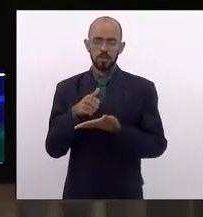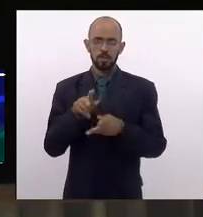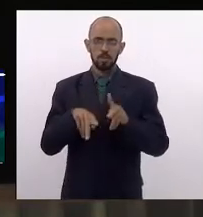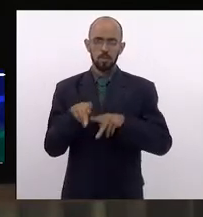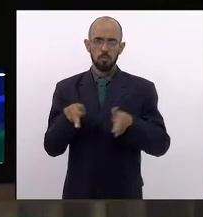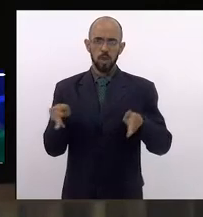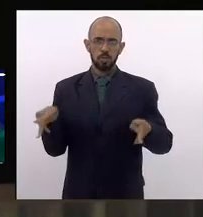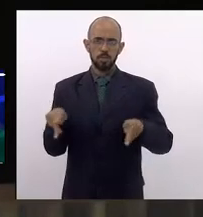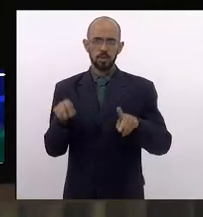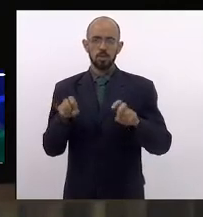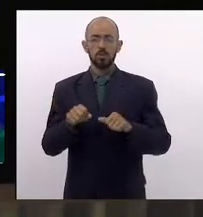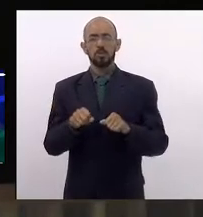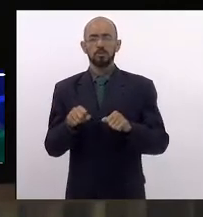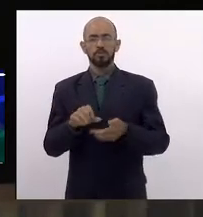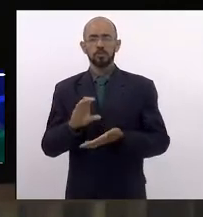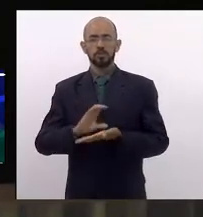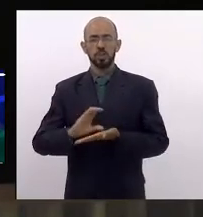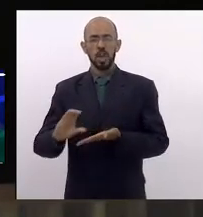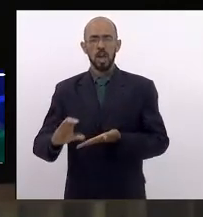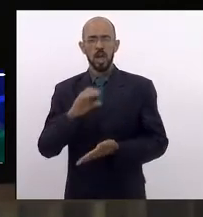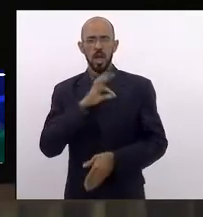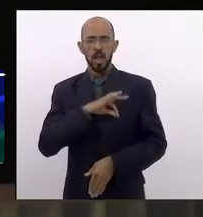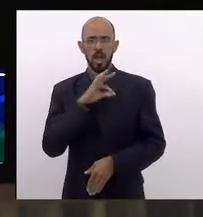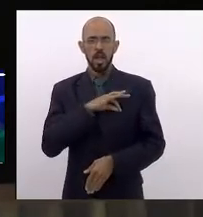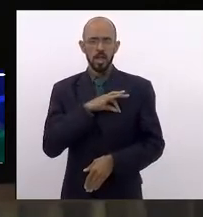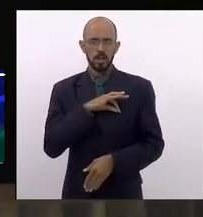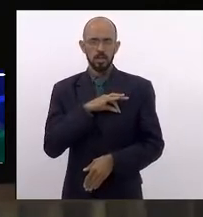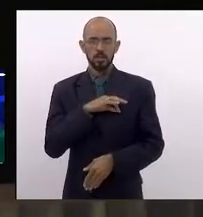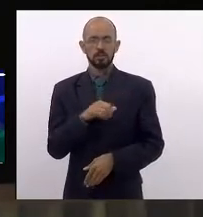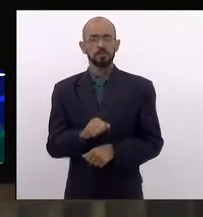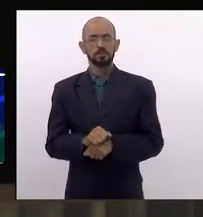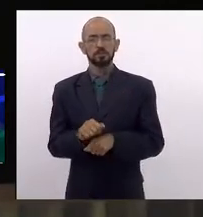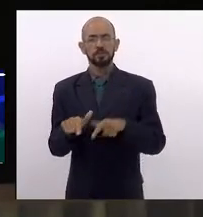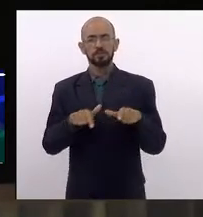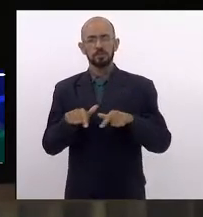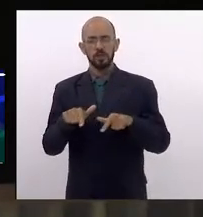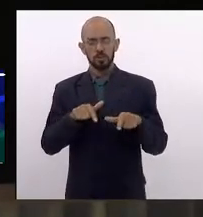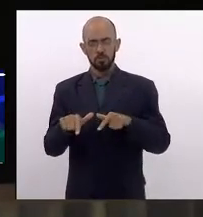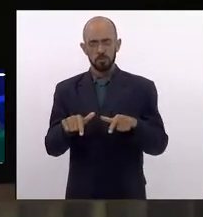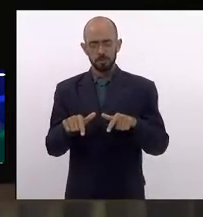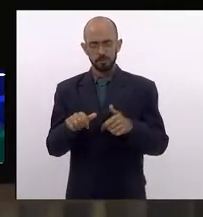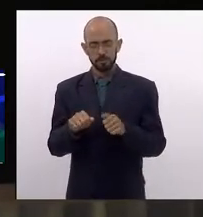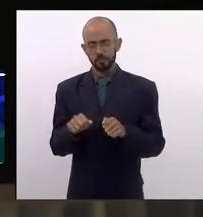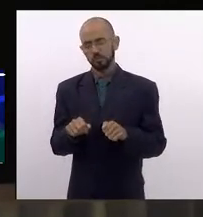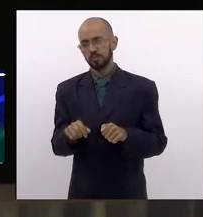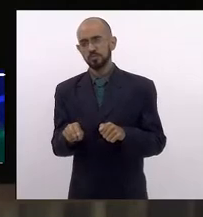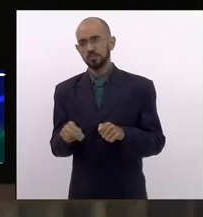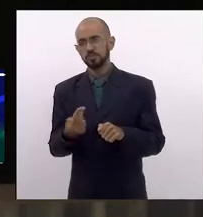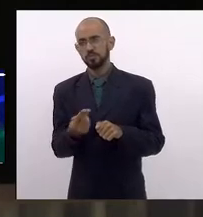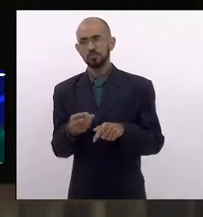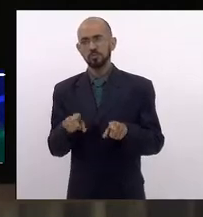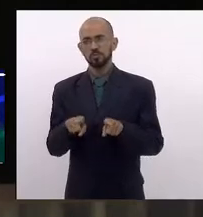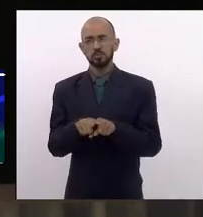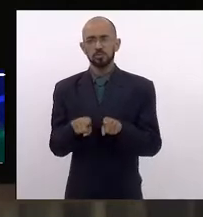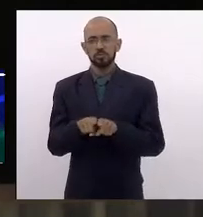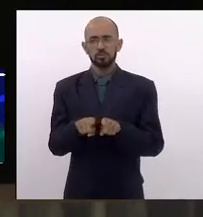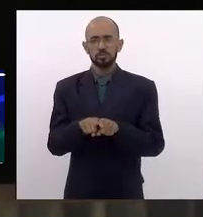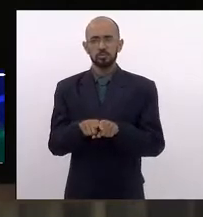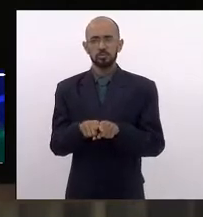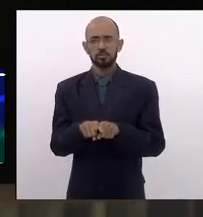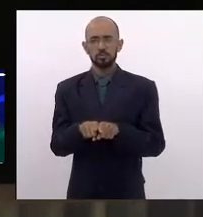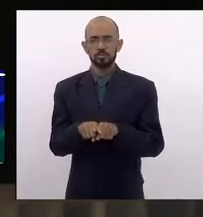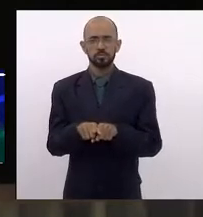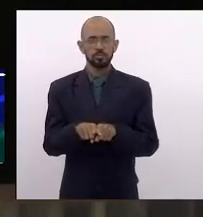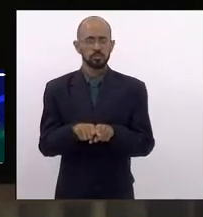em relação à renda em relação ao trabalho em relação aquilo que der se é